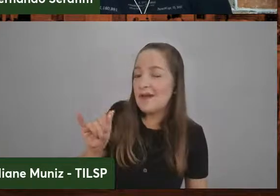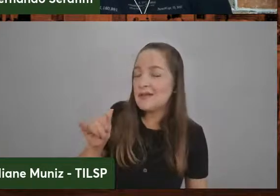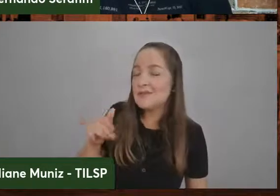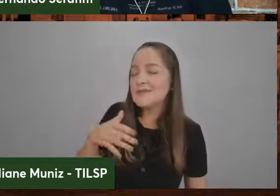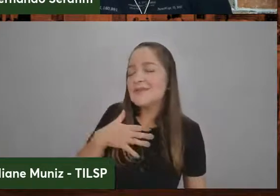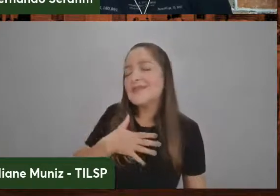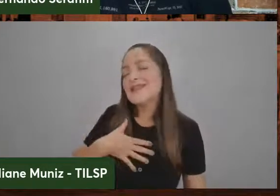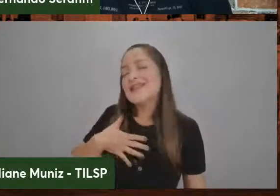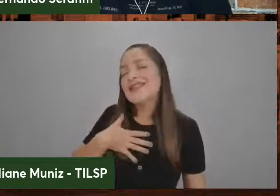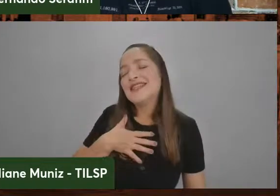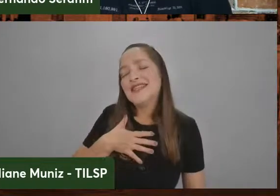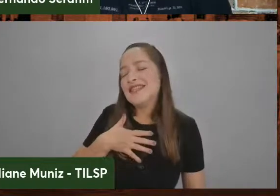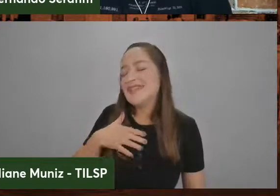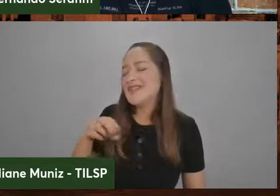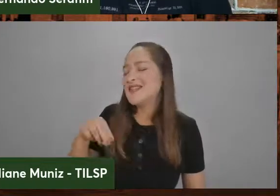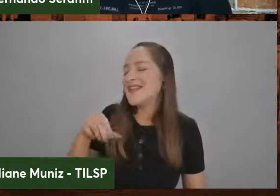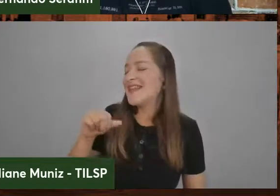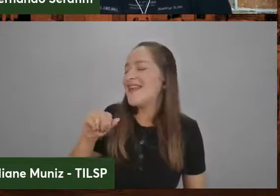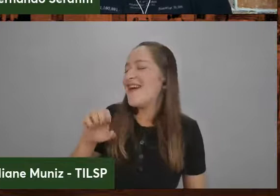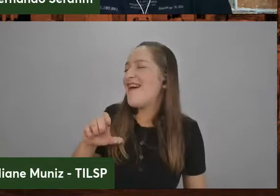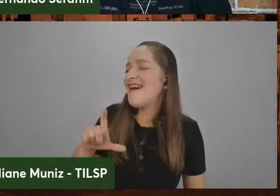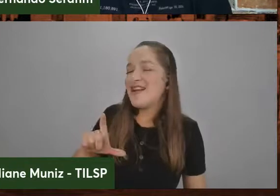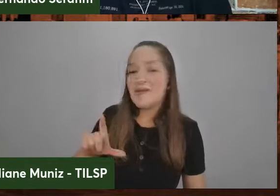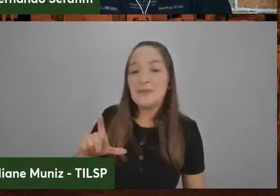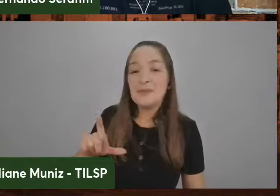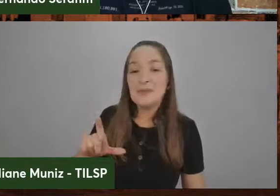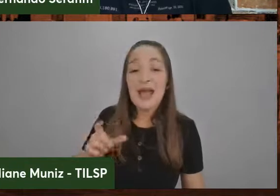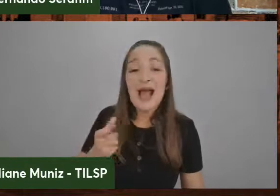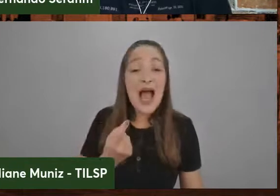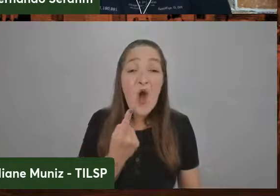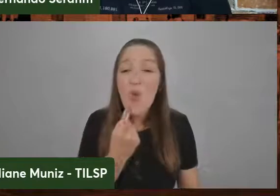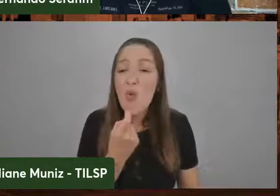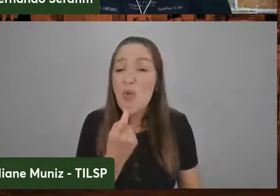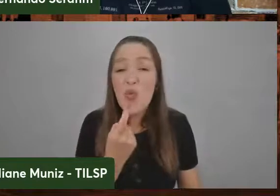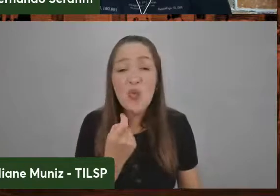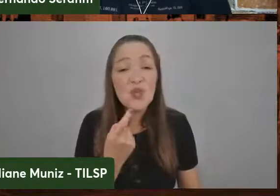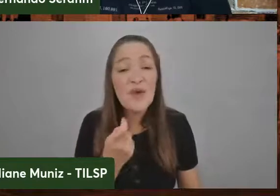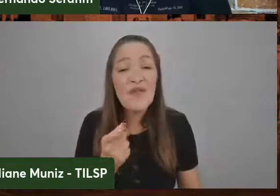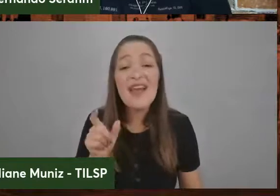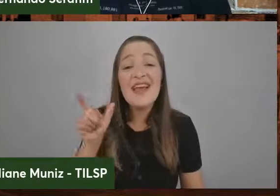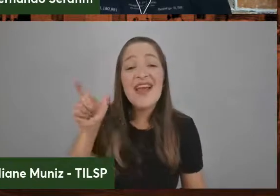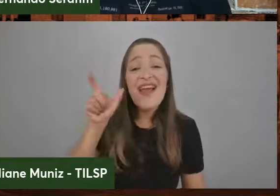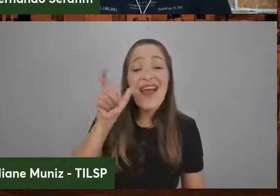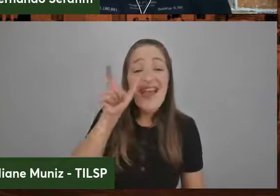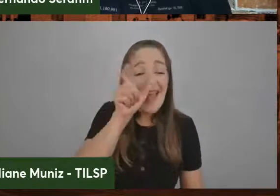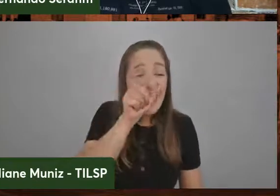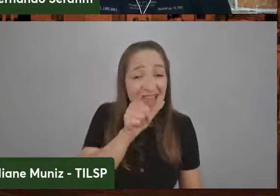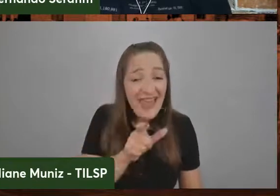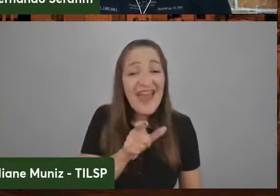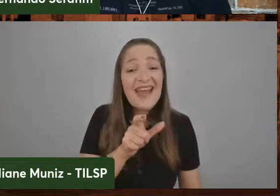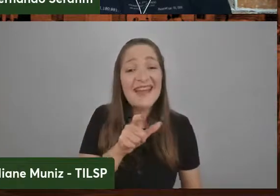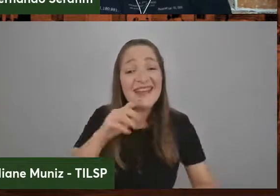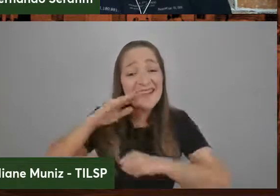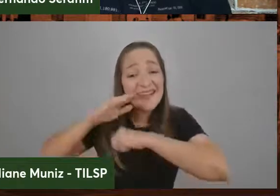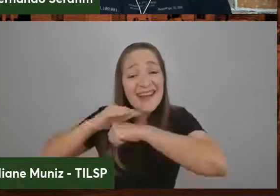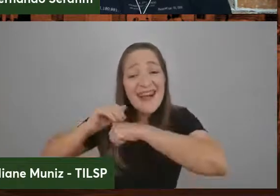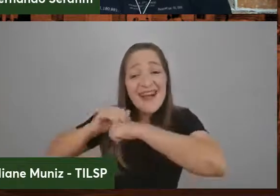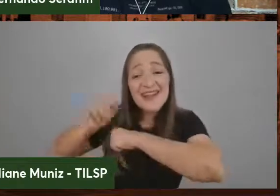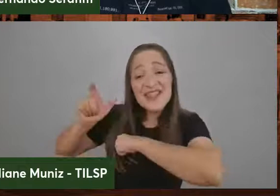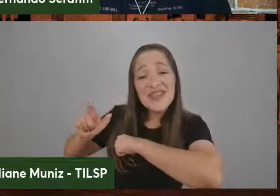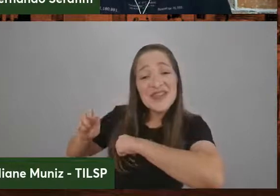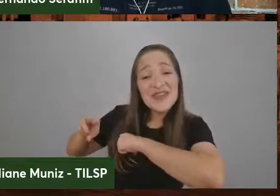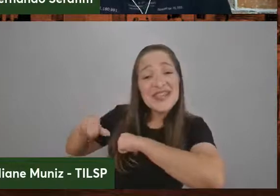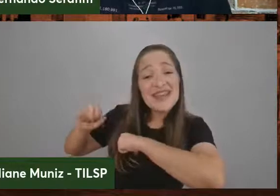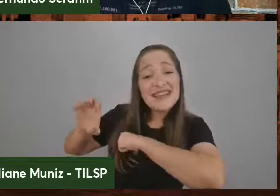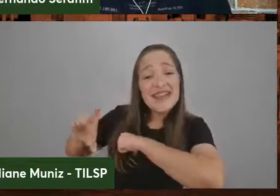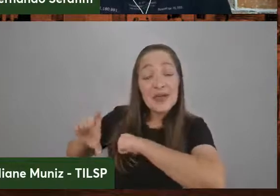E, para mim, eu acho que foi a única vez que ele recebeu um elogio dela, foi chamado dessa forma. Aquilo me tocou tanto, justamente pela